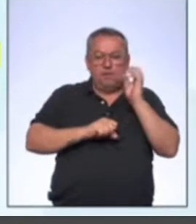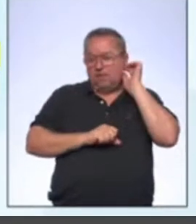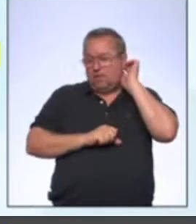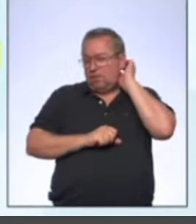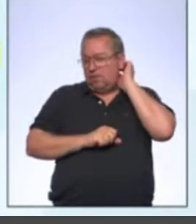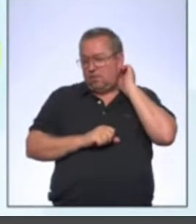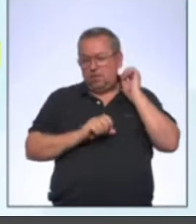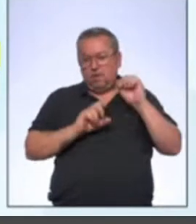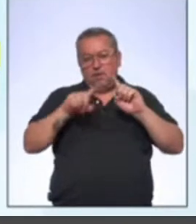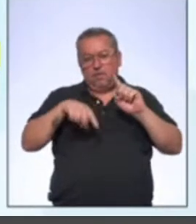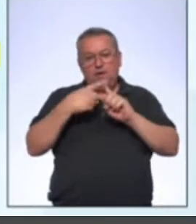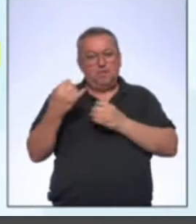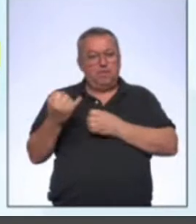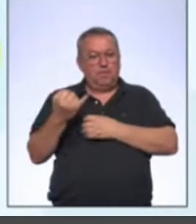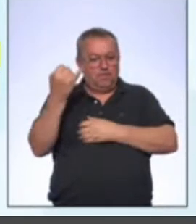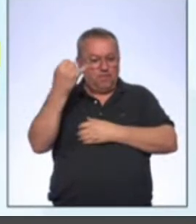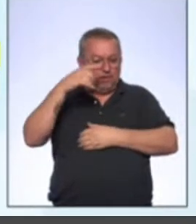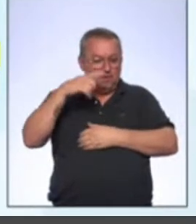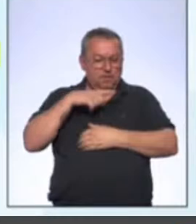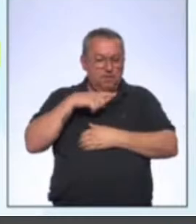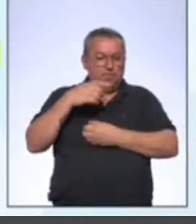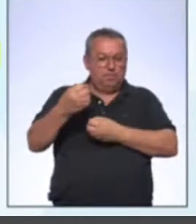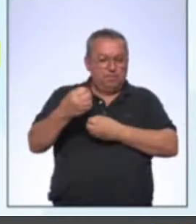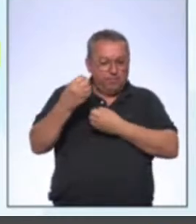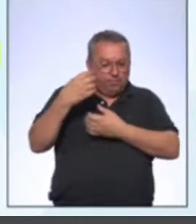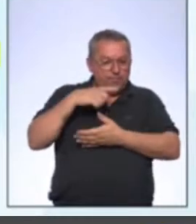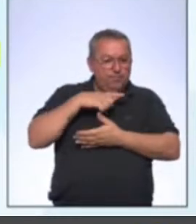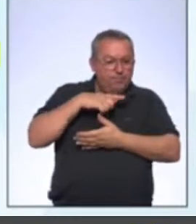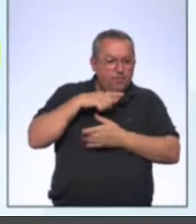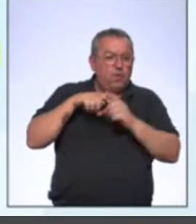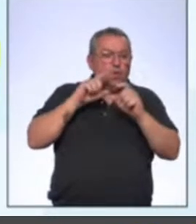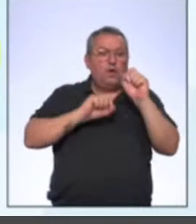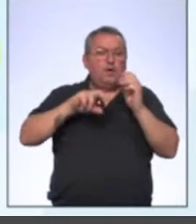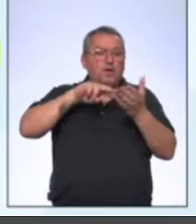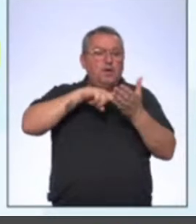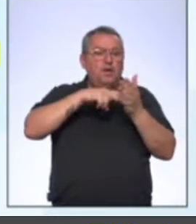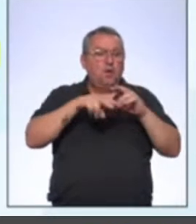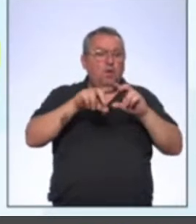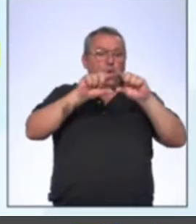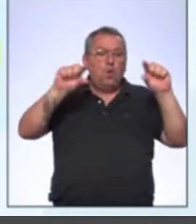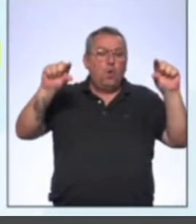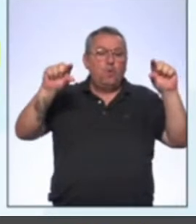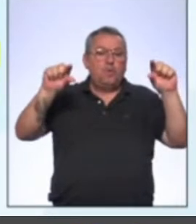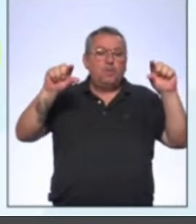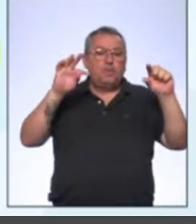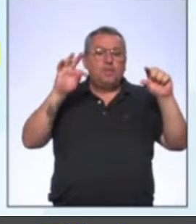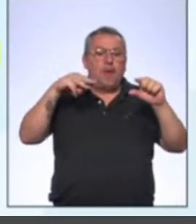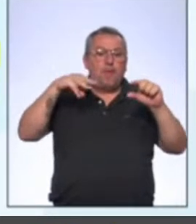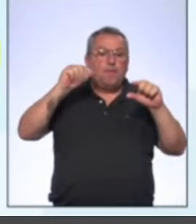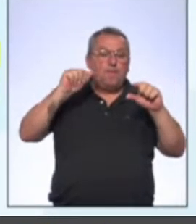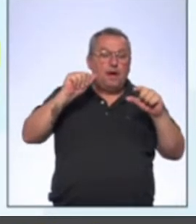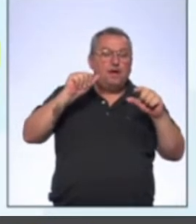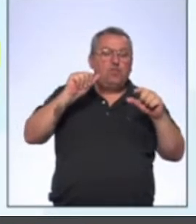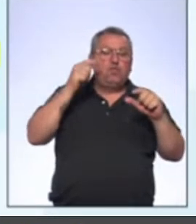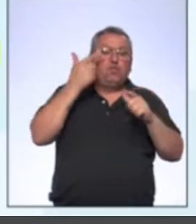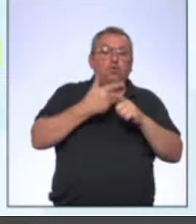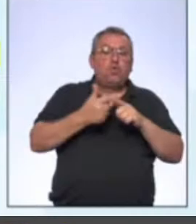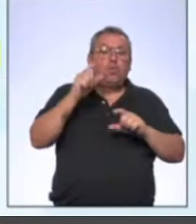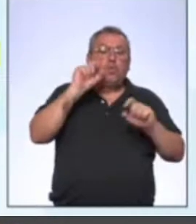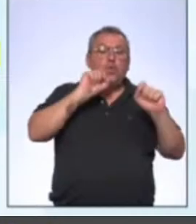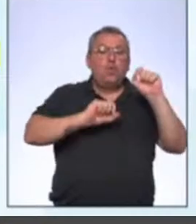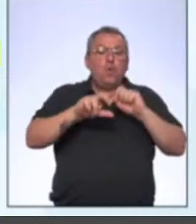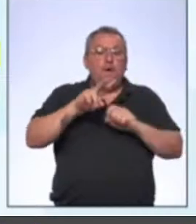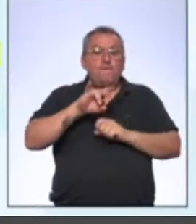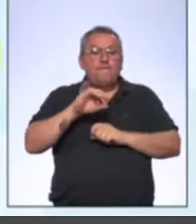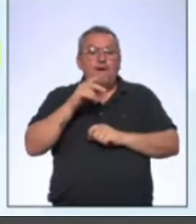informação presente no texto para o que seria o tema, que é o todo dessas informações,